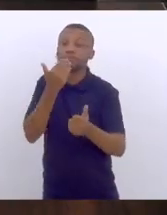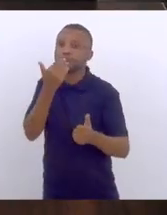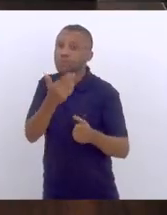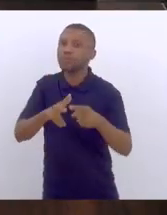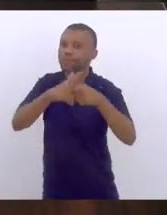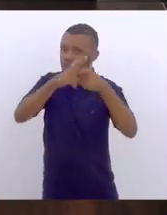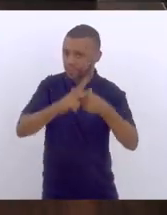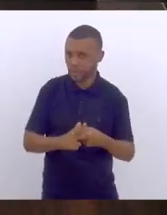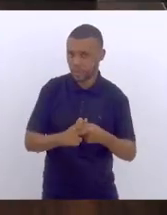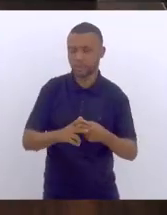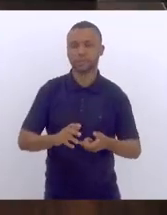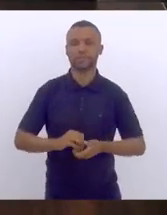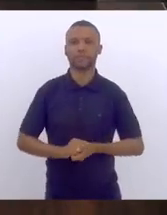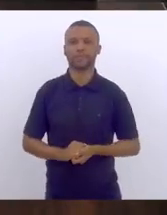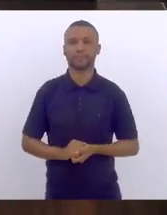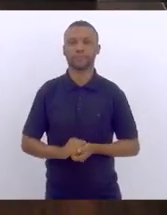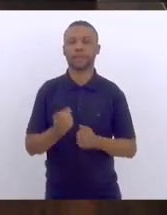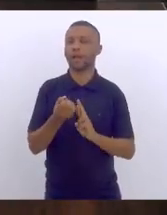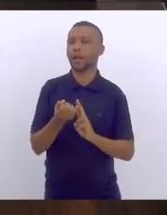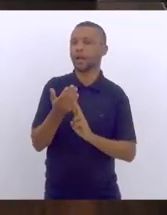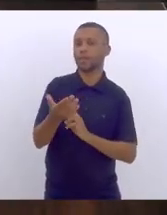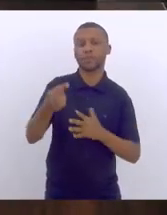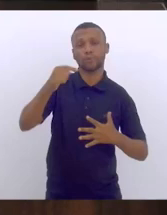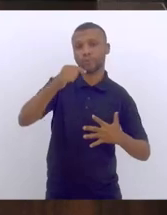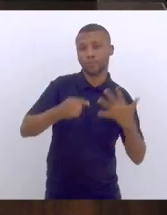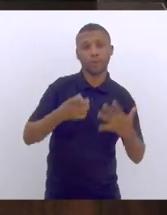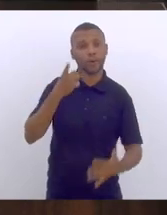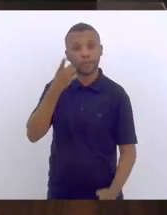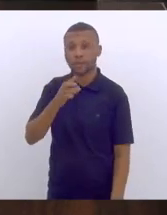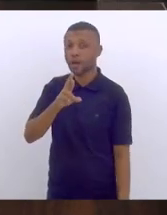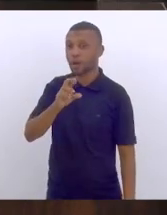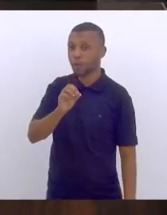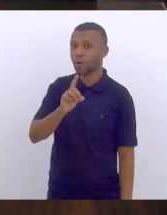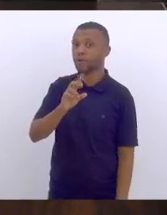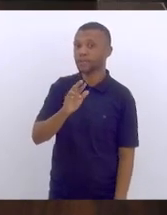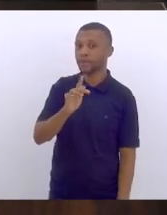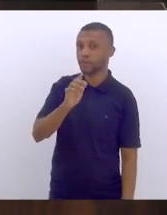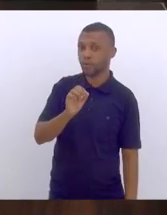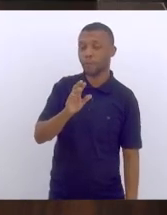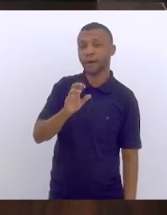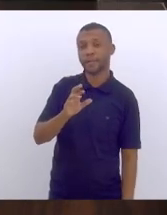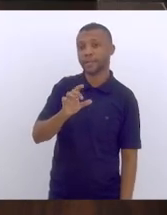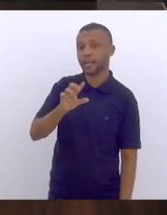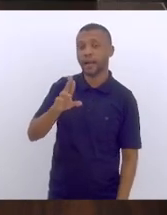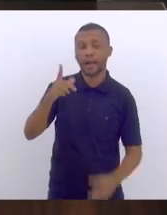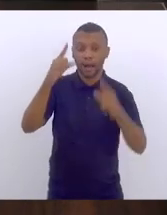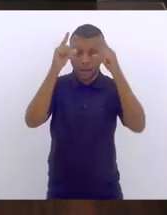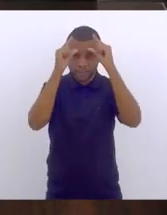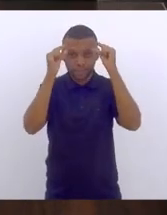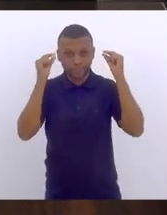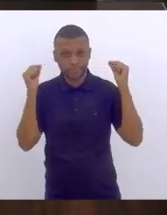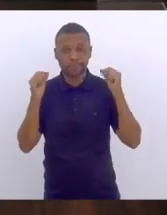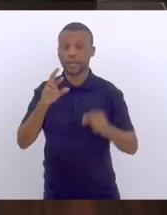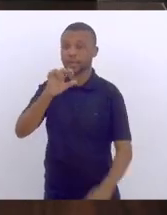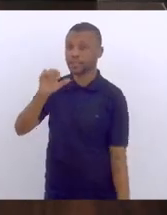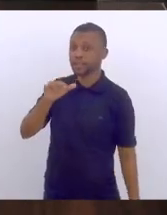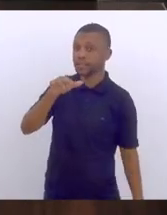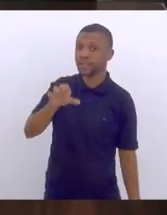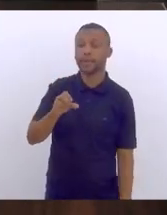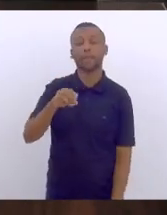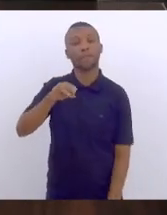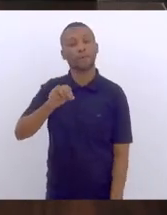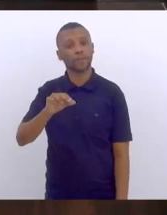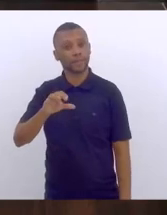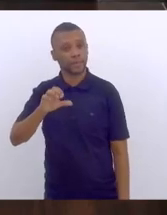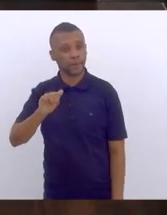fiscalização financeira e controle, favorável. Relatores, deputados Rodrigo Bacelar, Rosane Félix, enfermeira Rejane, Mônica Francisco, Valdeque Carneiro,